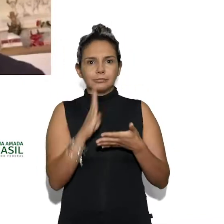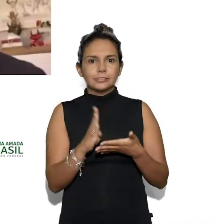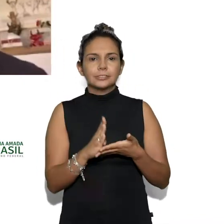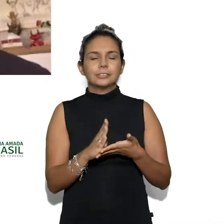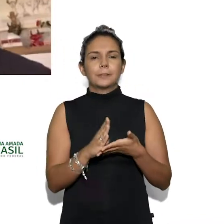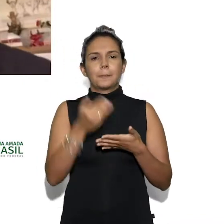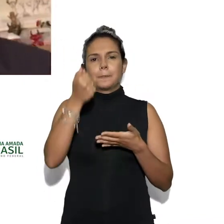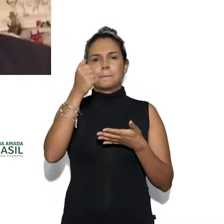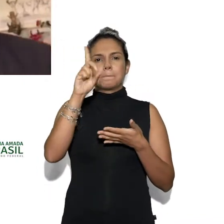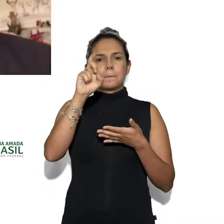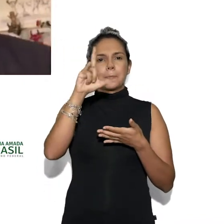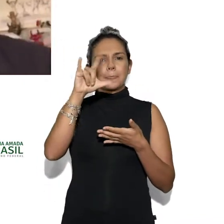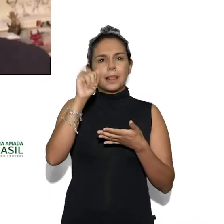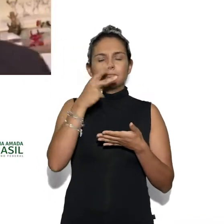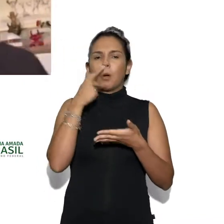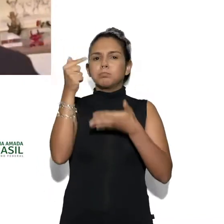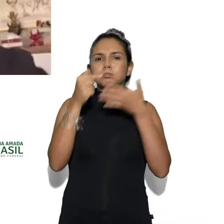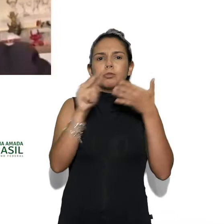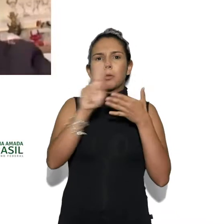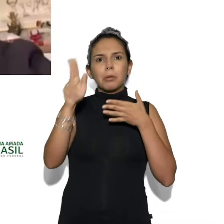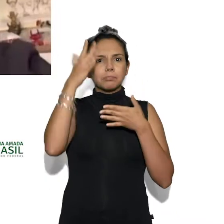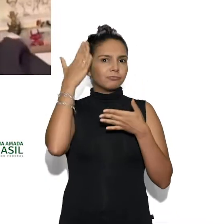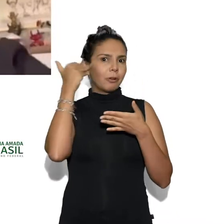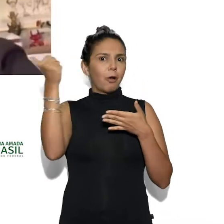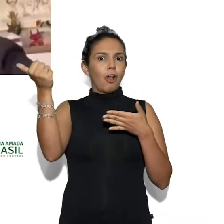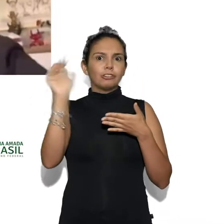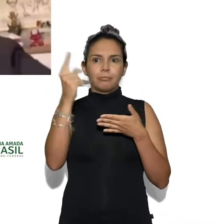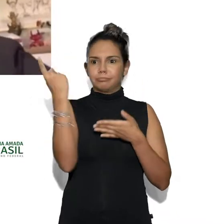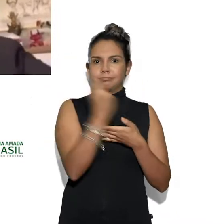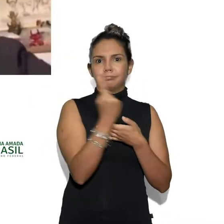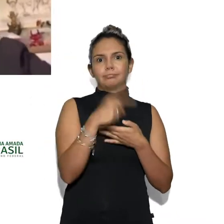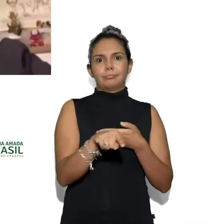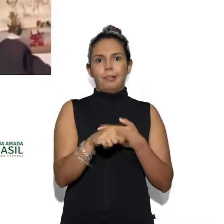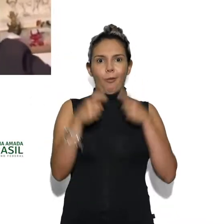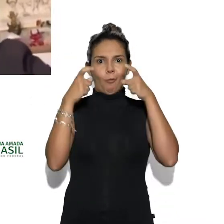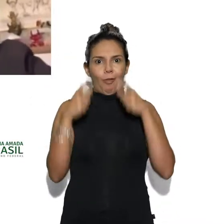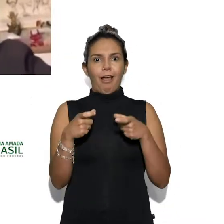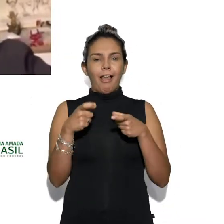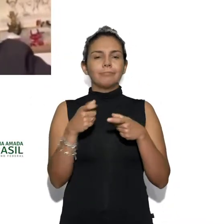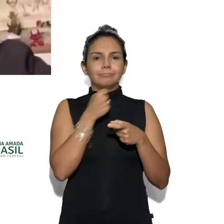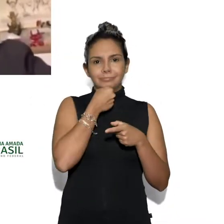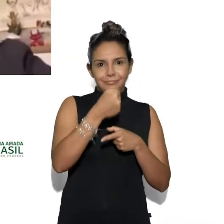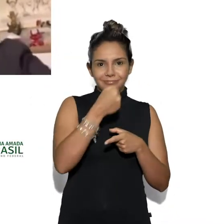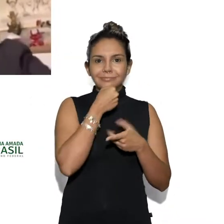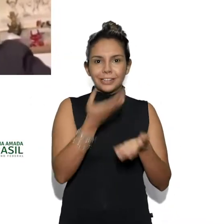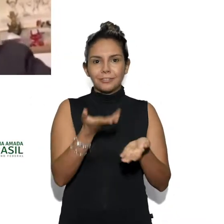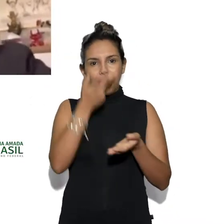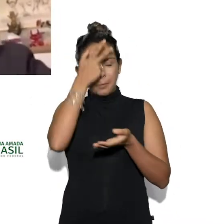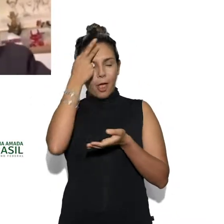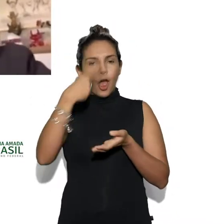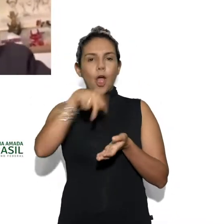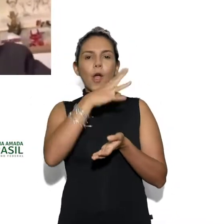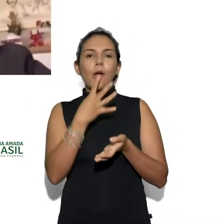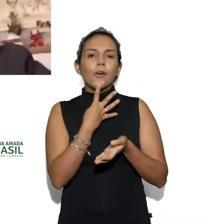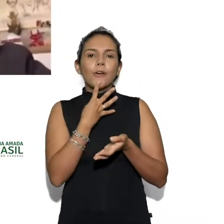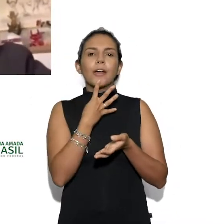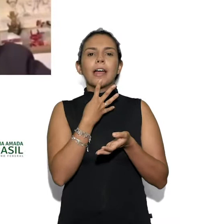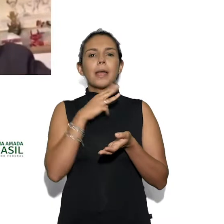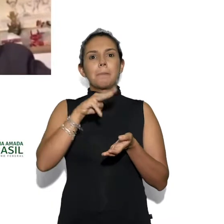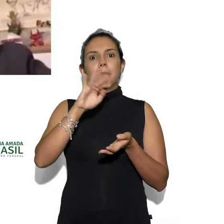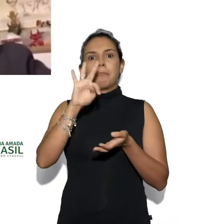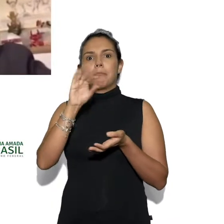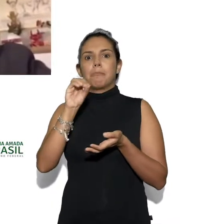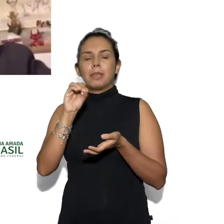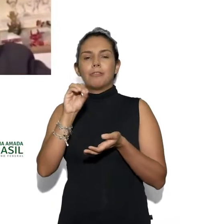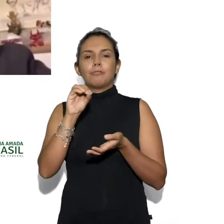Adélia Prado. Eu sempre fico meio impressionado quando pessoas conhecem esses